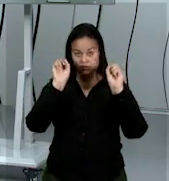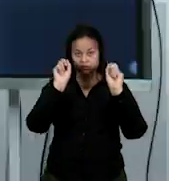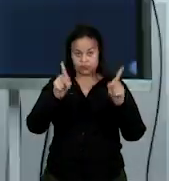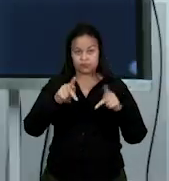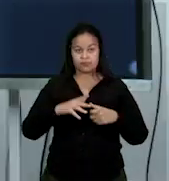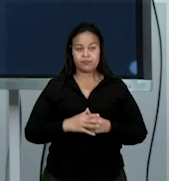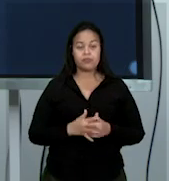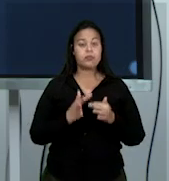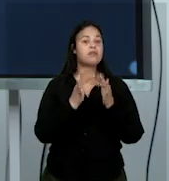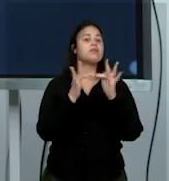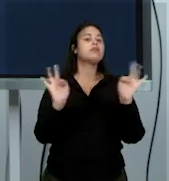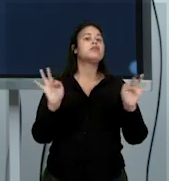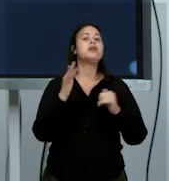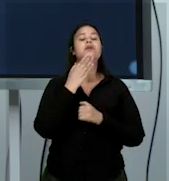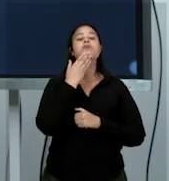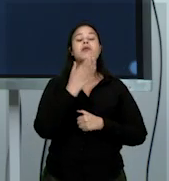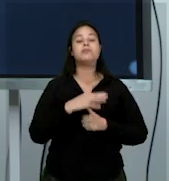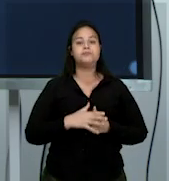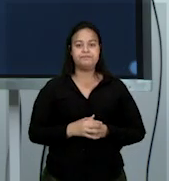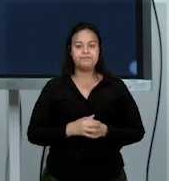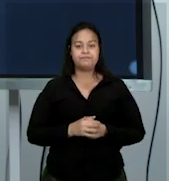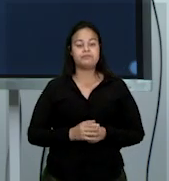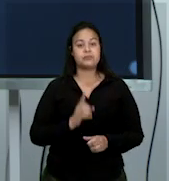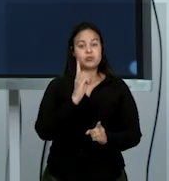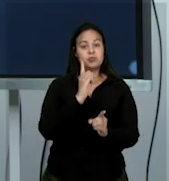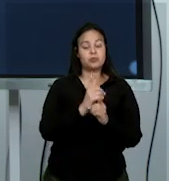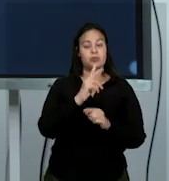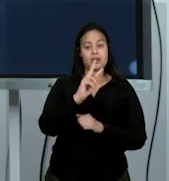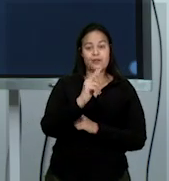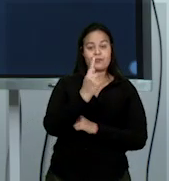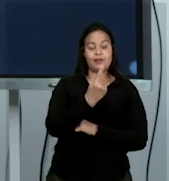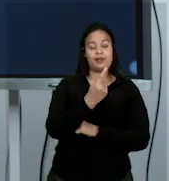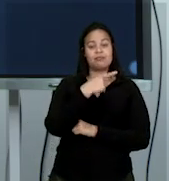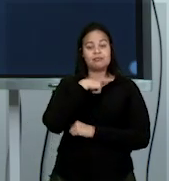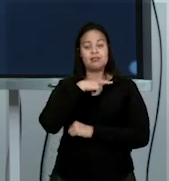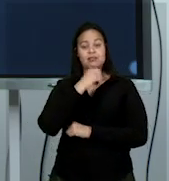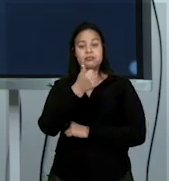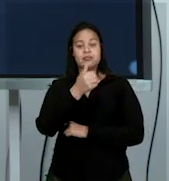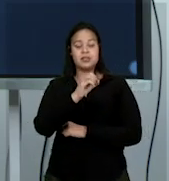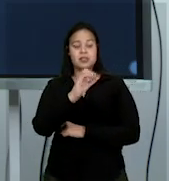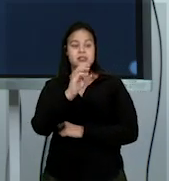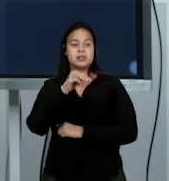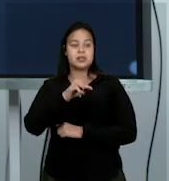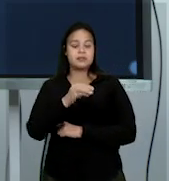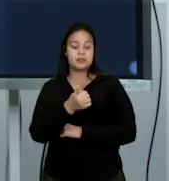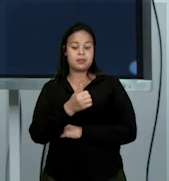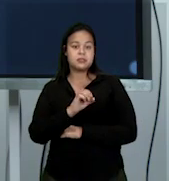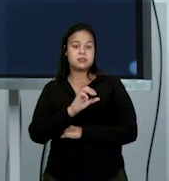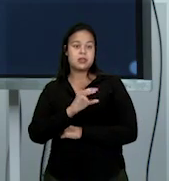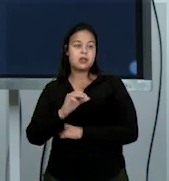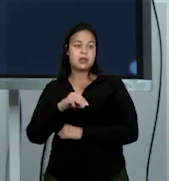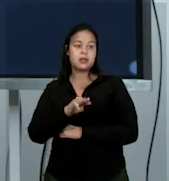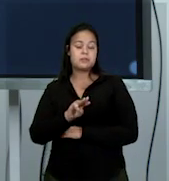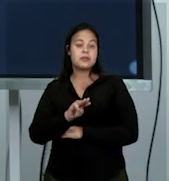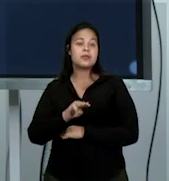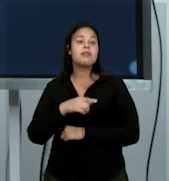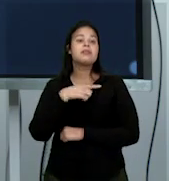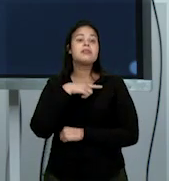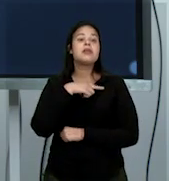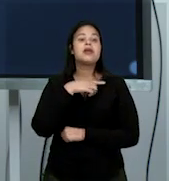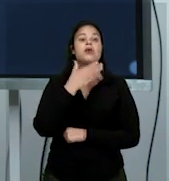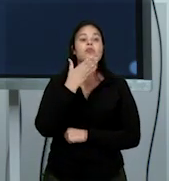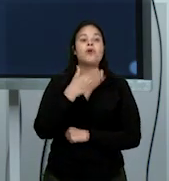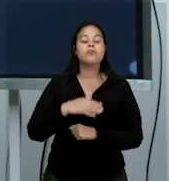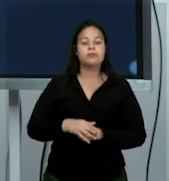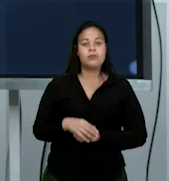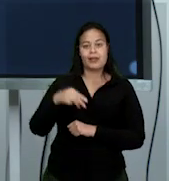qual fórmula que eu vou usar? Se eu quero achar o H e eu tenho 10 centímetros e tenho 10 centímetros, é sinal que eu tenho o M e